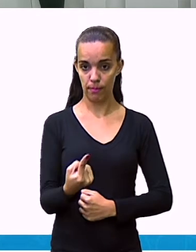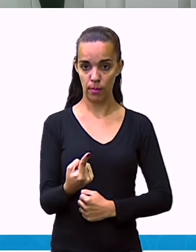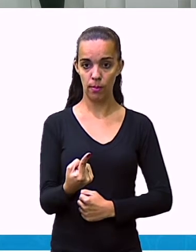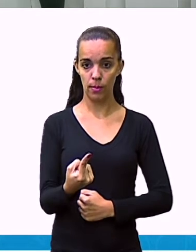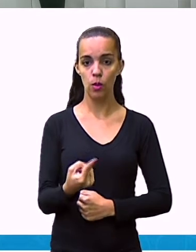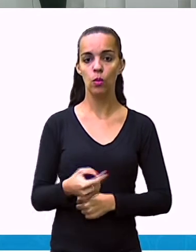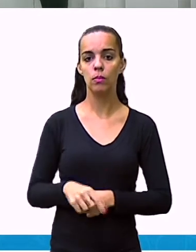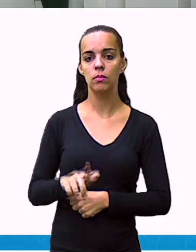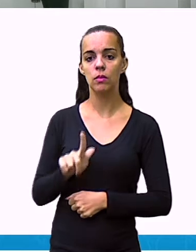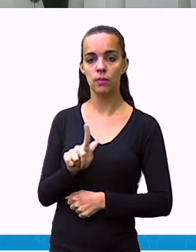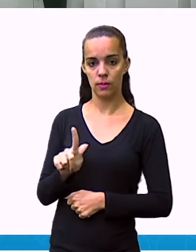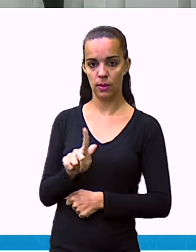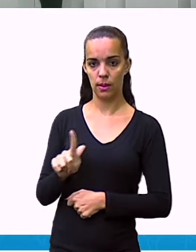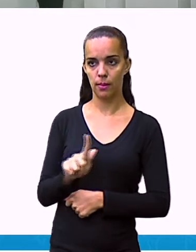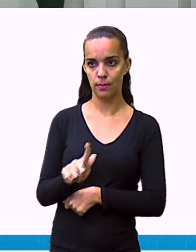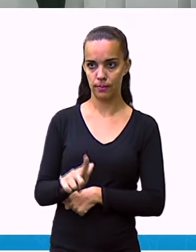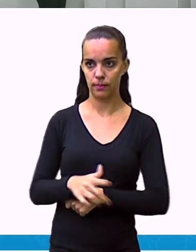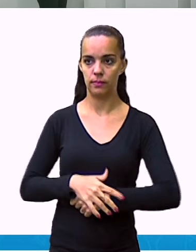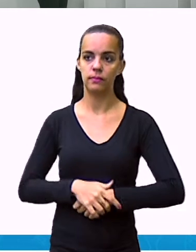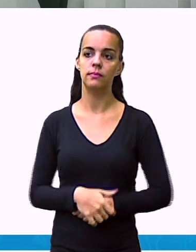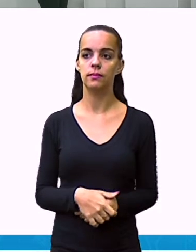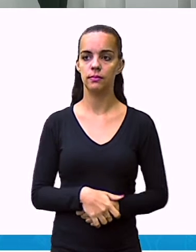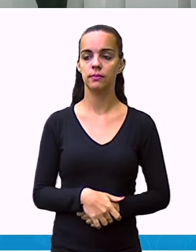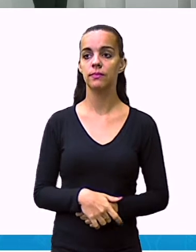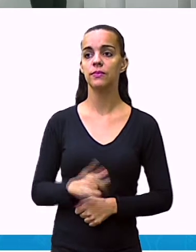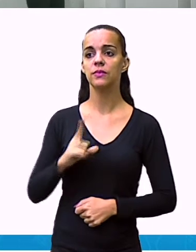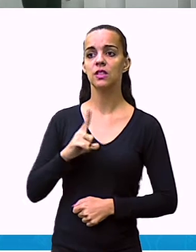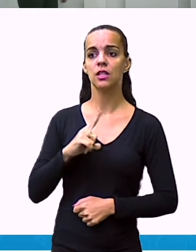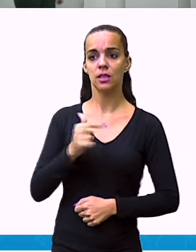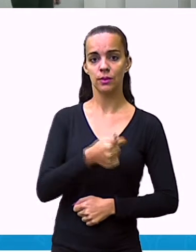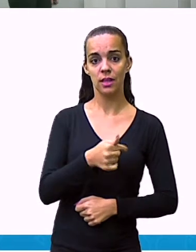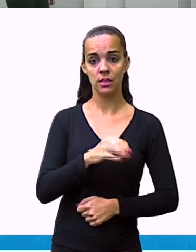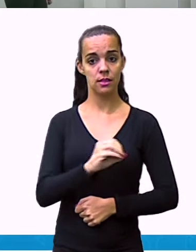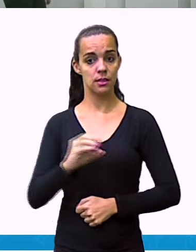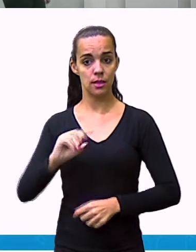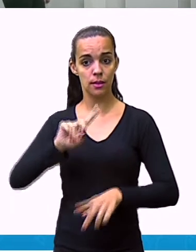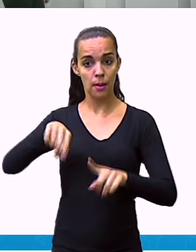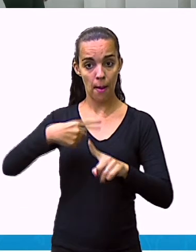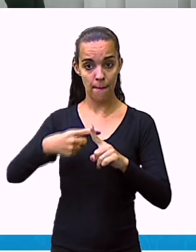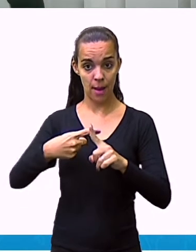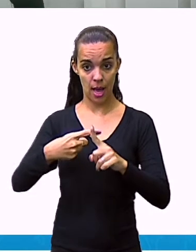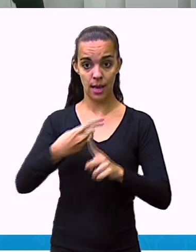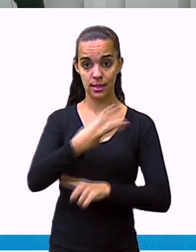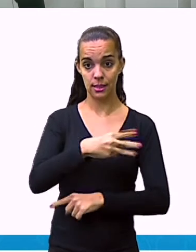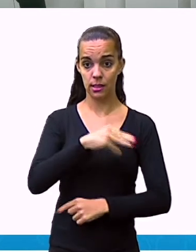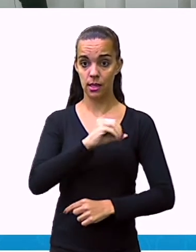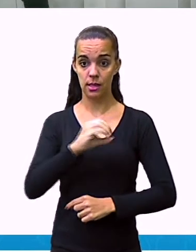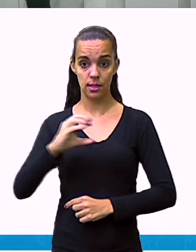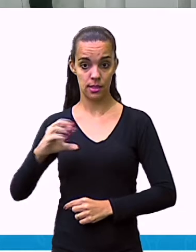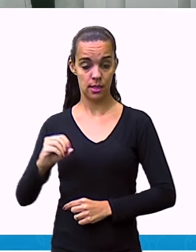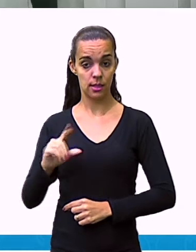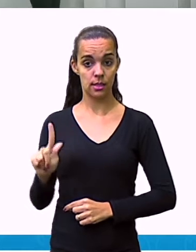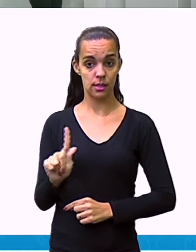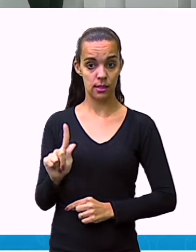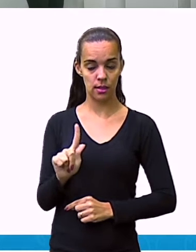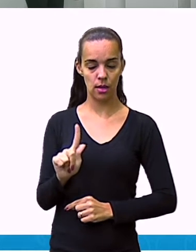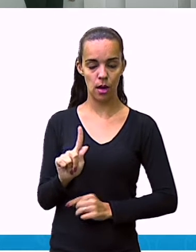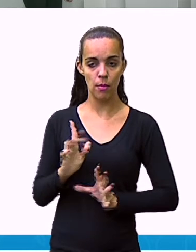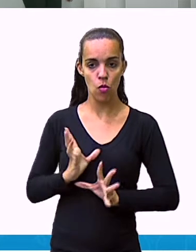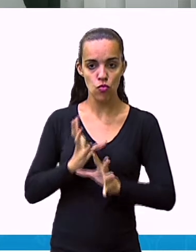aqui ela ele pesou 700g mais 300g que deu o resultado 1000 gramas